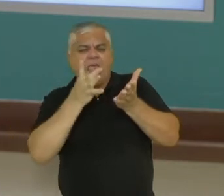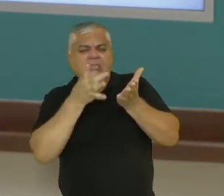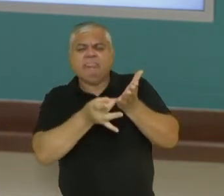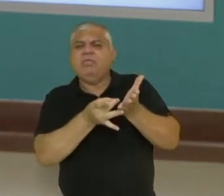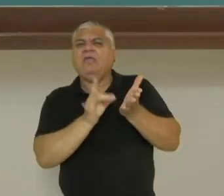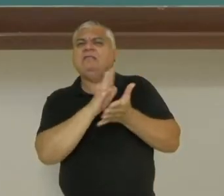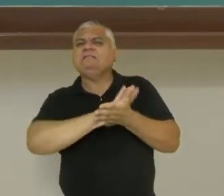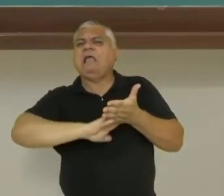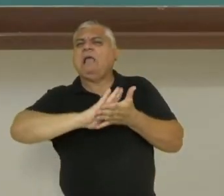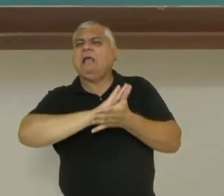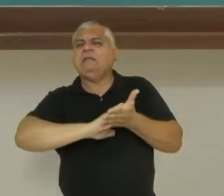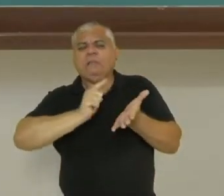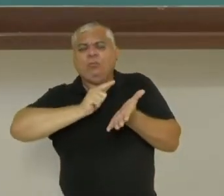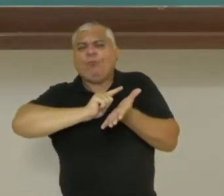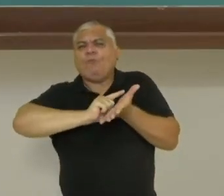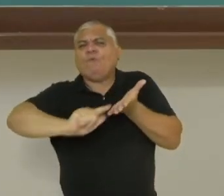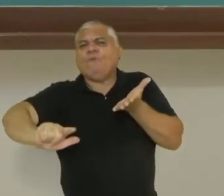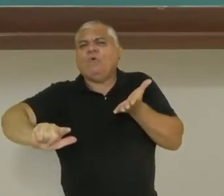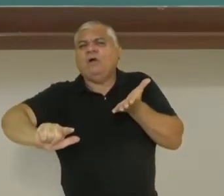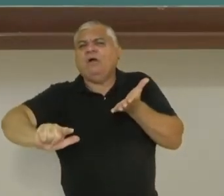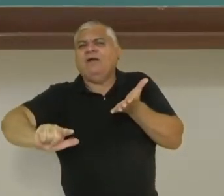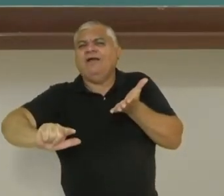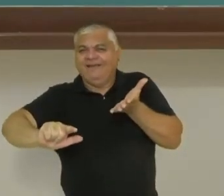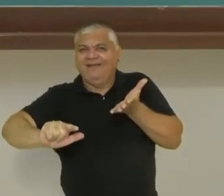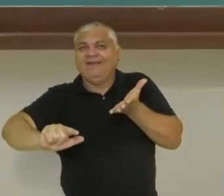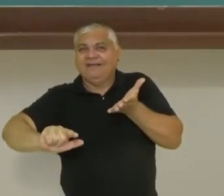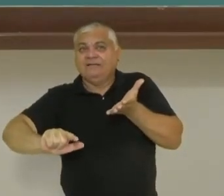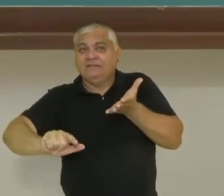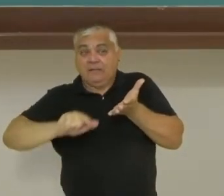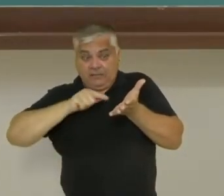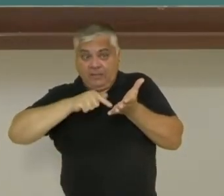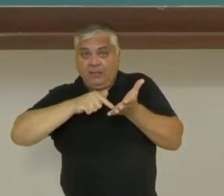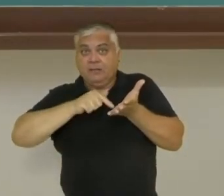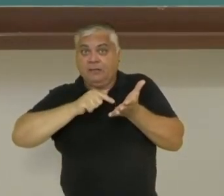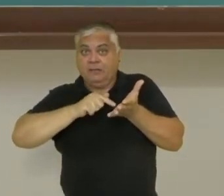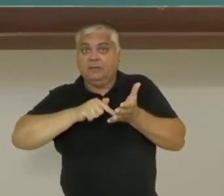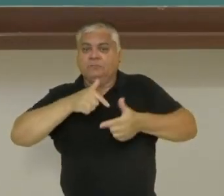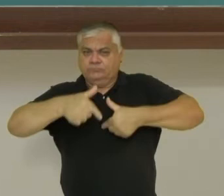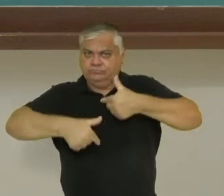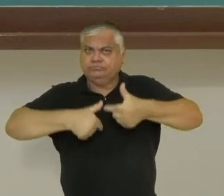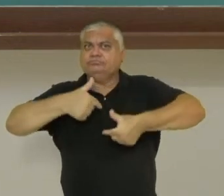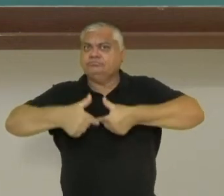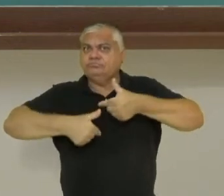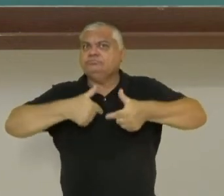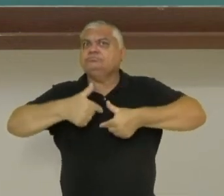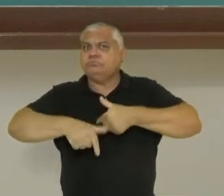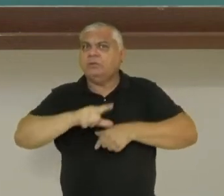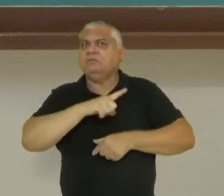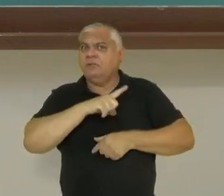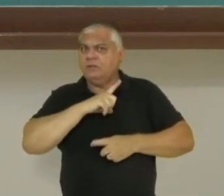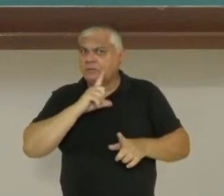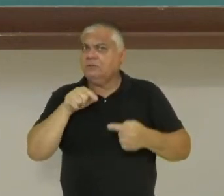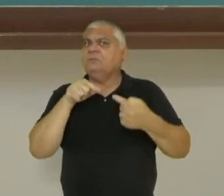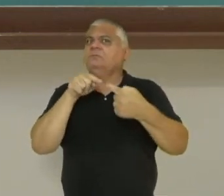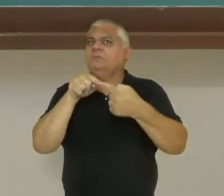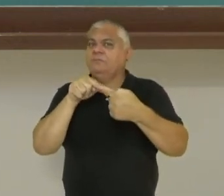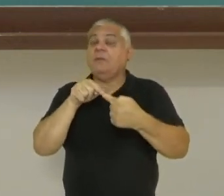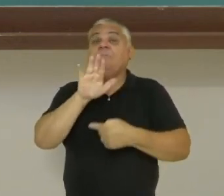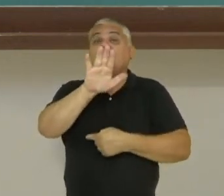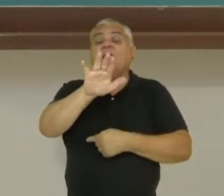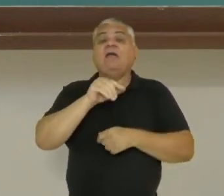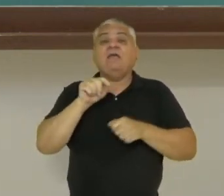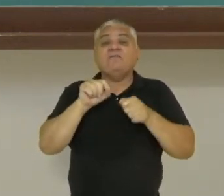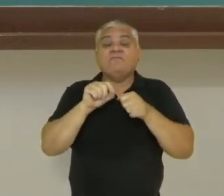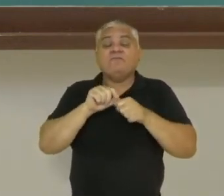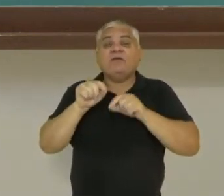Professora, mas eles não produzem nada? Produzem sim. O retículo endoplasmático liso, ele produz